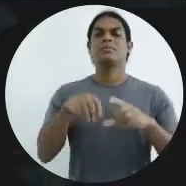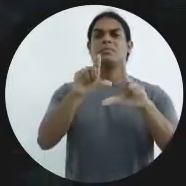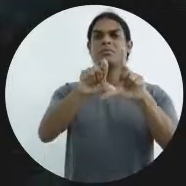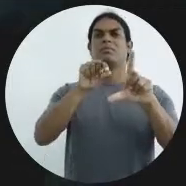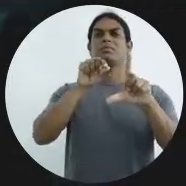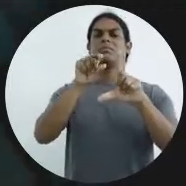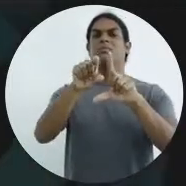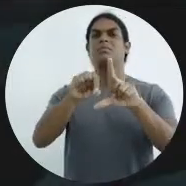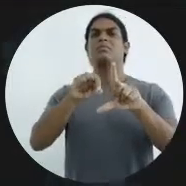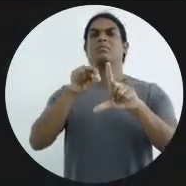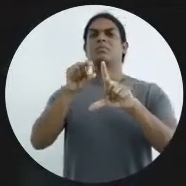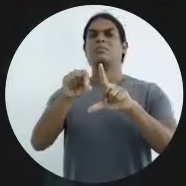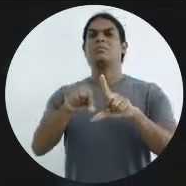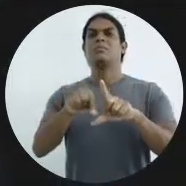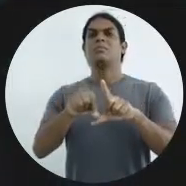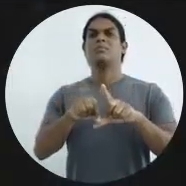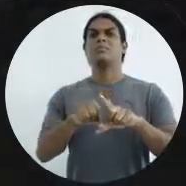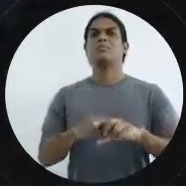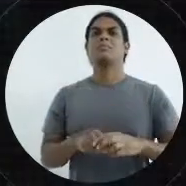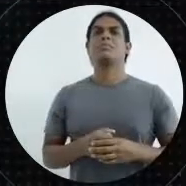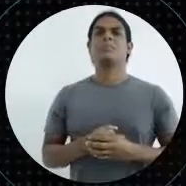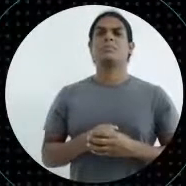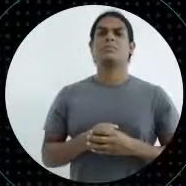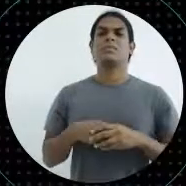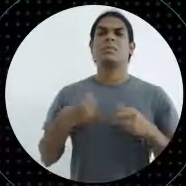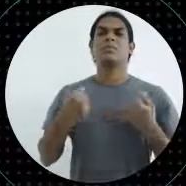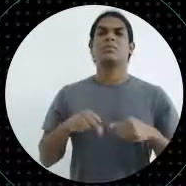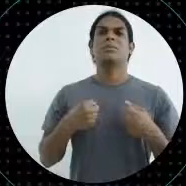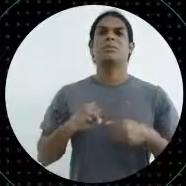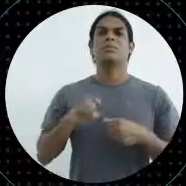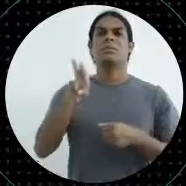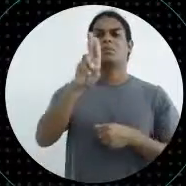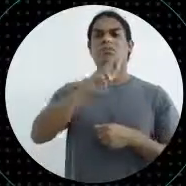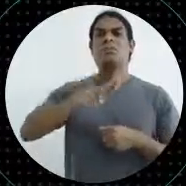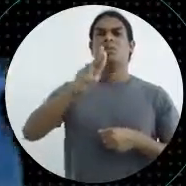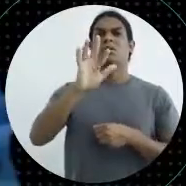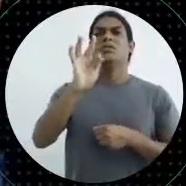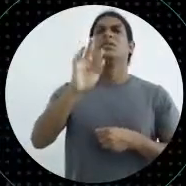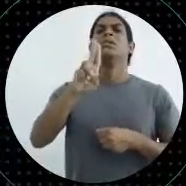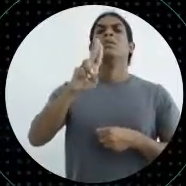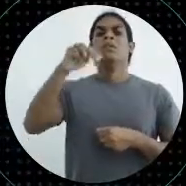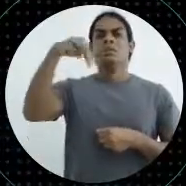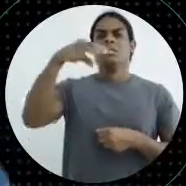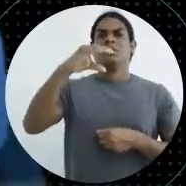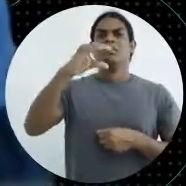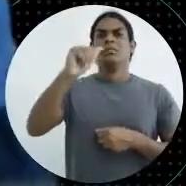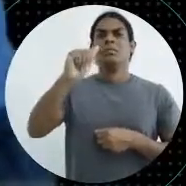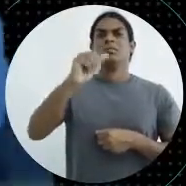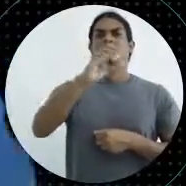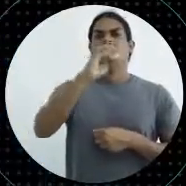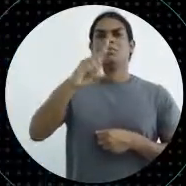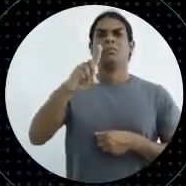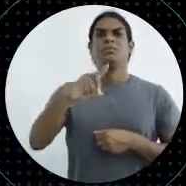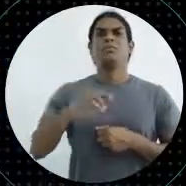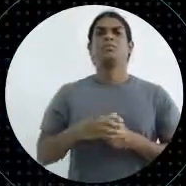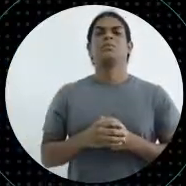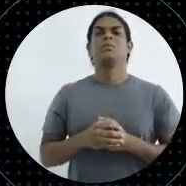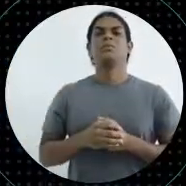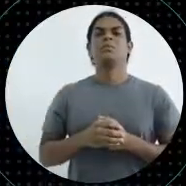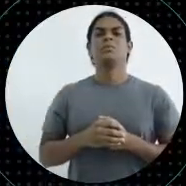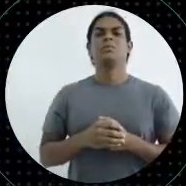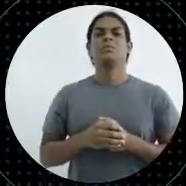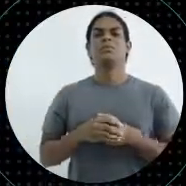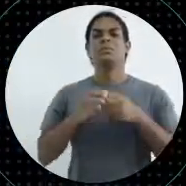button e associou a ação clique, a gente precisa colocar uma função nele. Então observe nos exemplos passados, dos slides